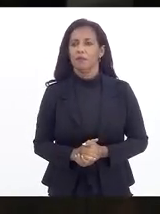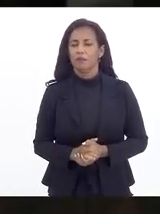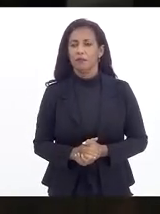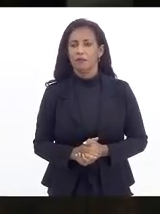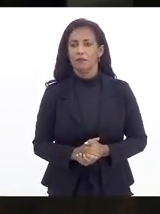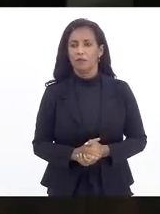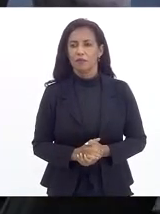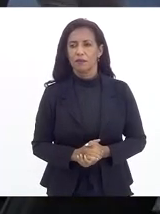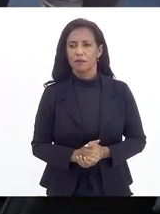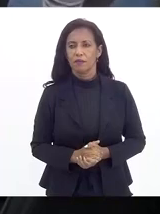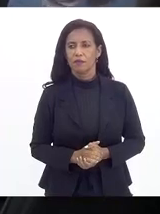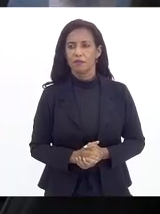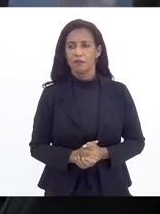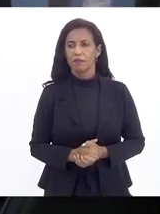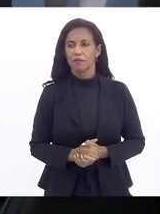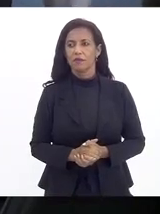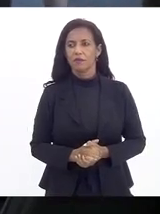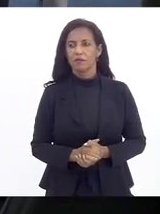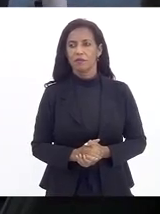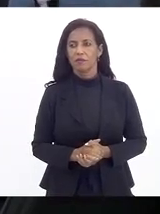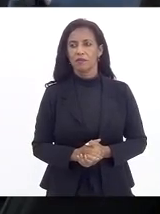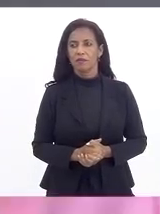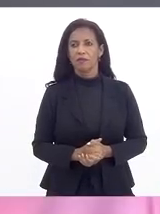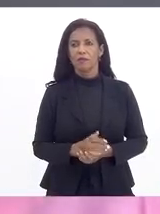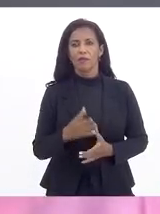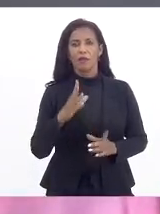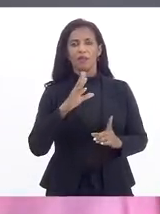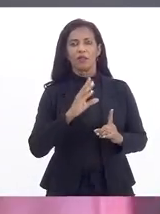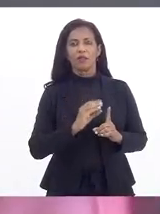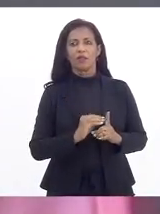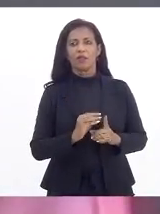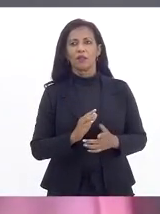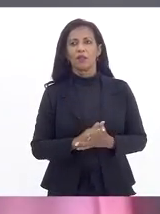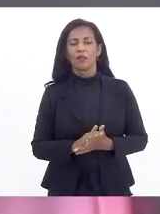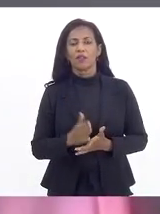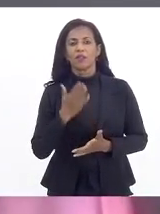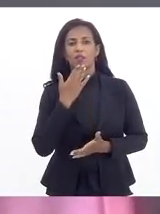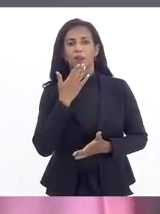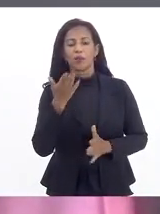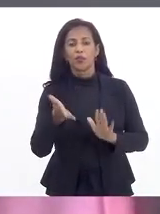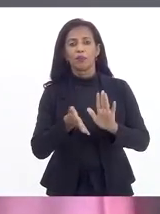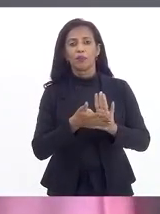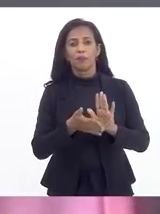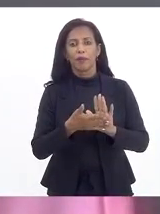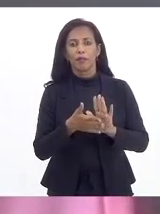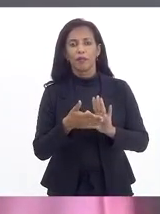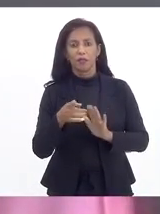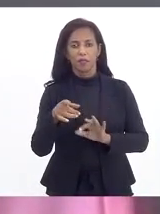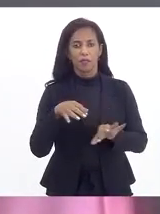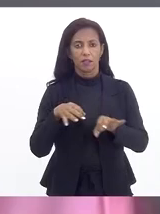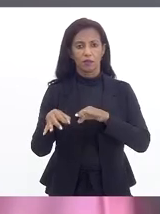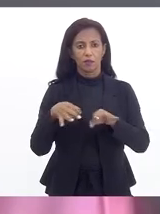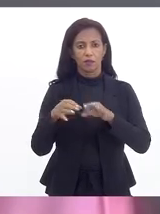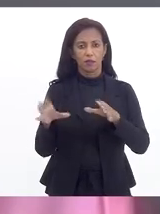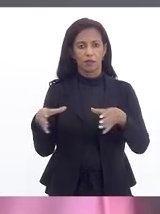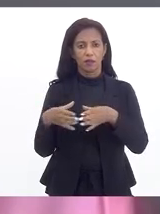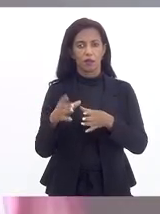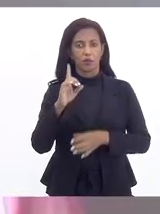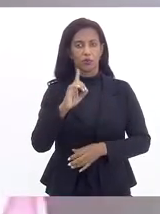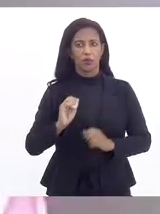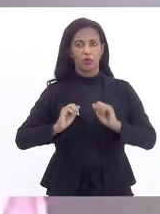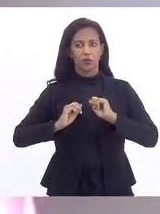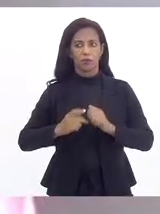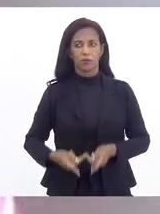Sim, deputada. É porque fecharam aqui o som, desculpa, presidente. É para solicitar aparecer a esse projeto pela Comissão de Direitos